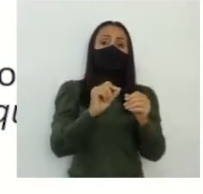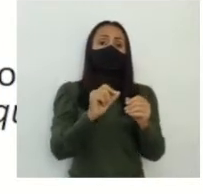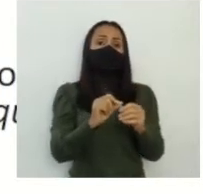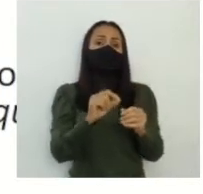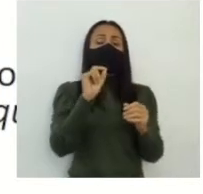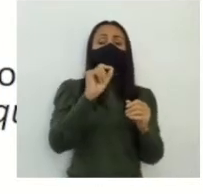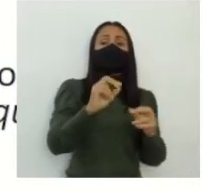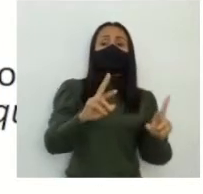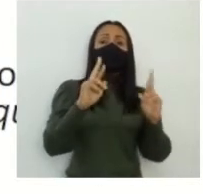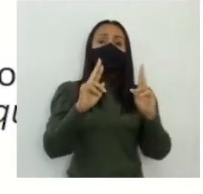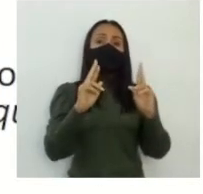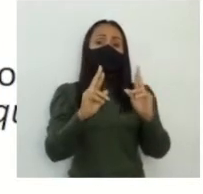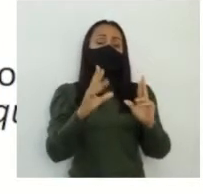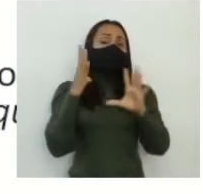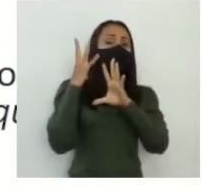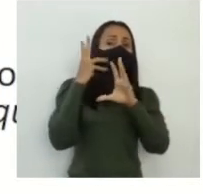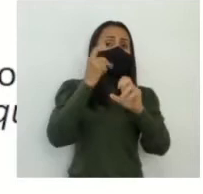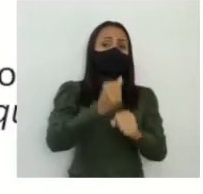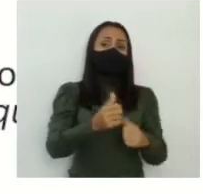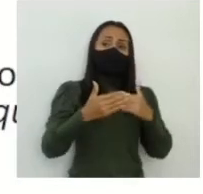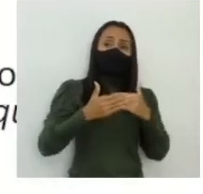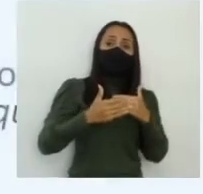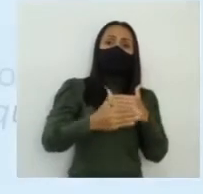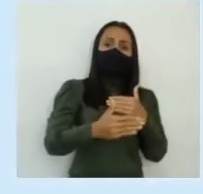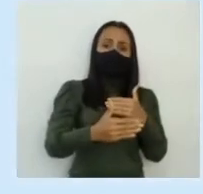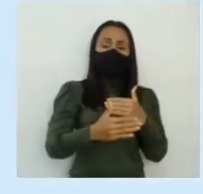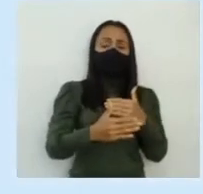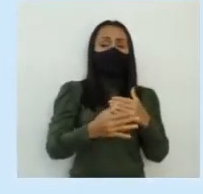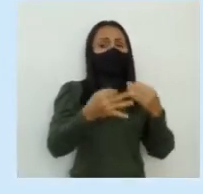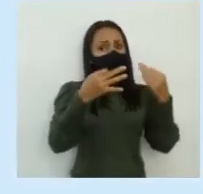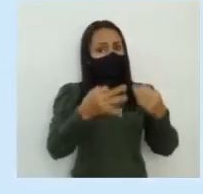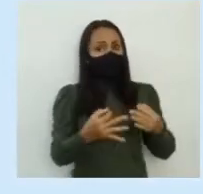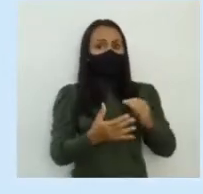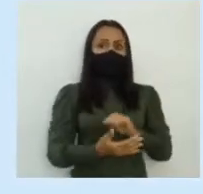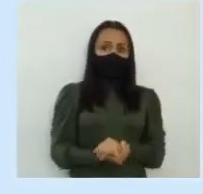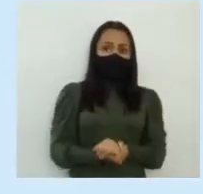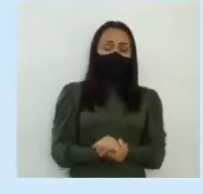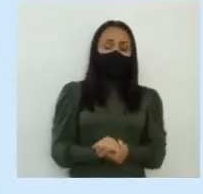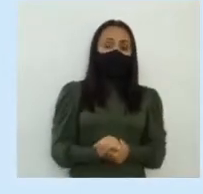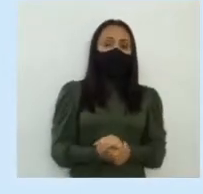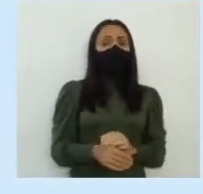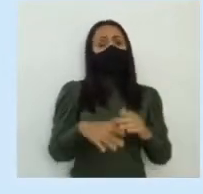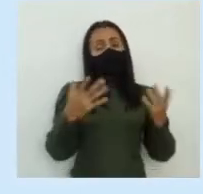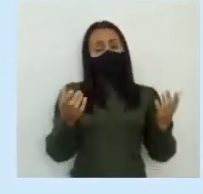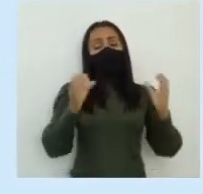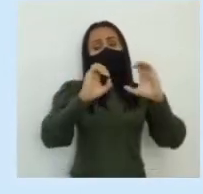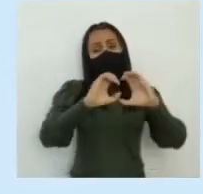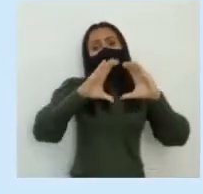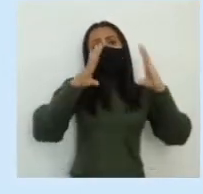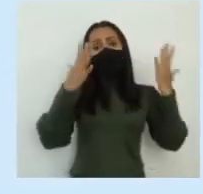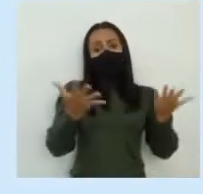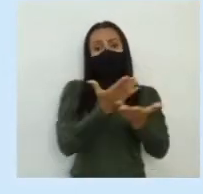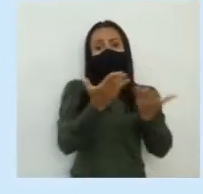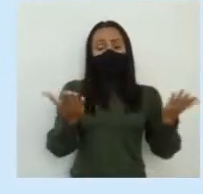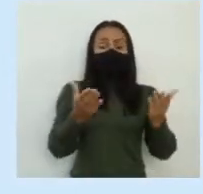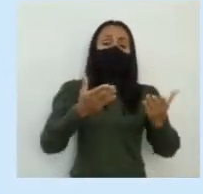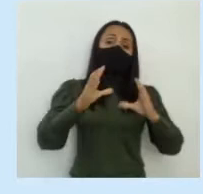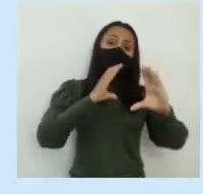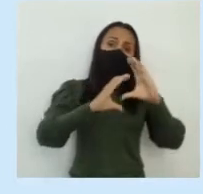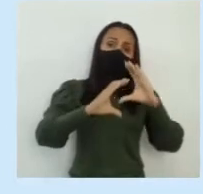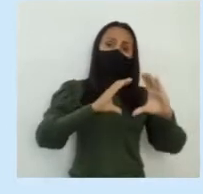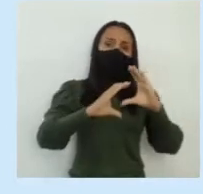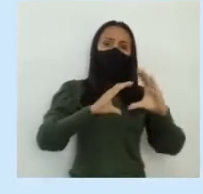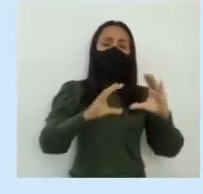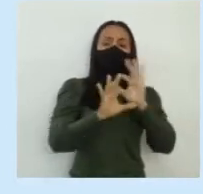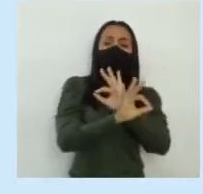que causa o resultado inicialmente pretendido. Então, o que seria isso? Ficou bastante claro. Para a comunicação ser eficaz, ela